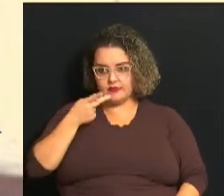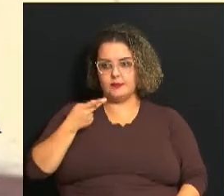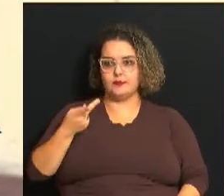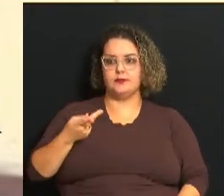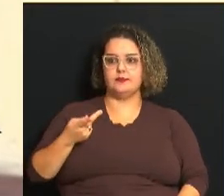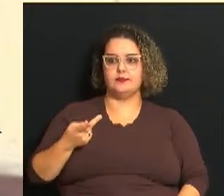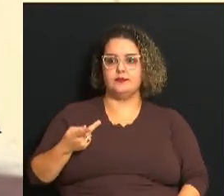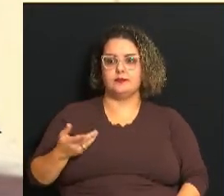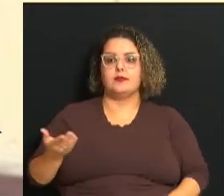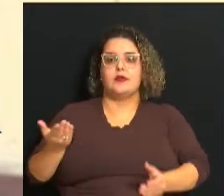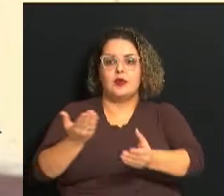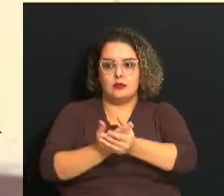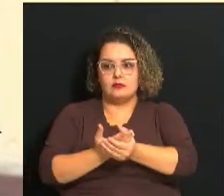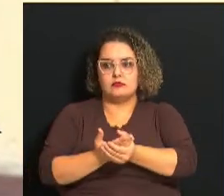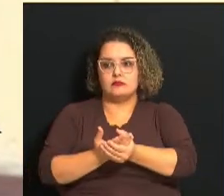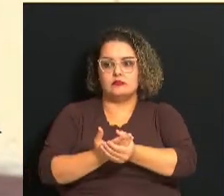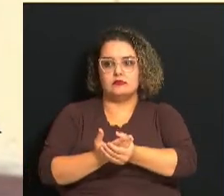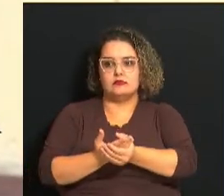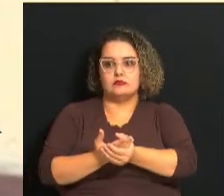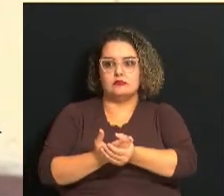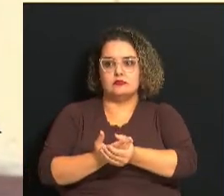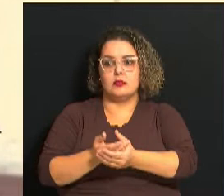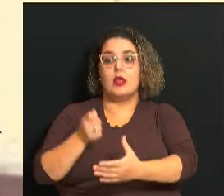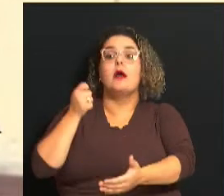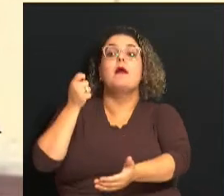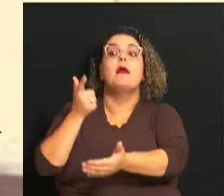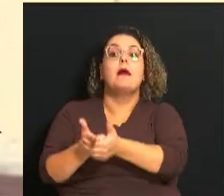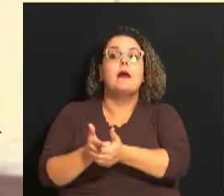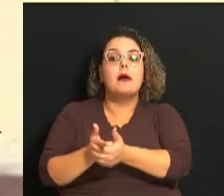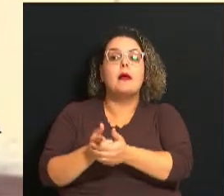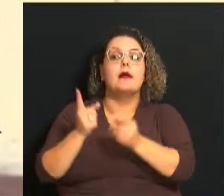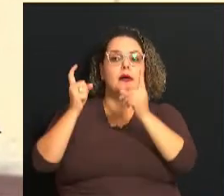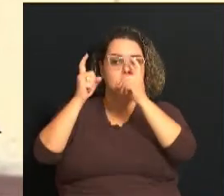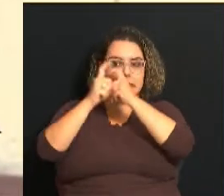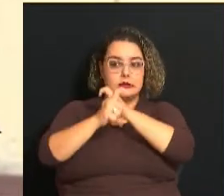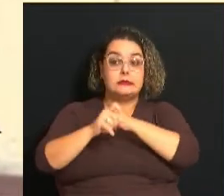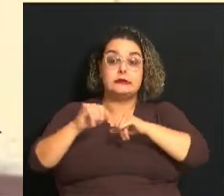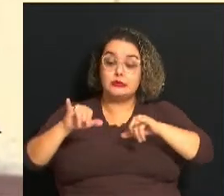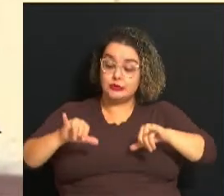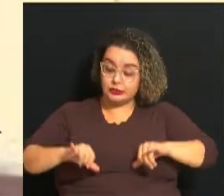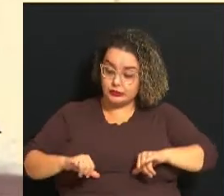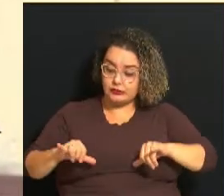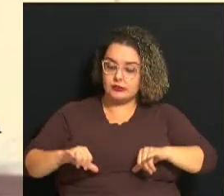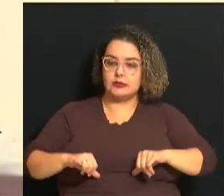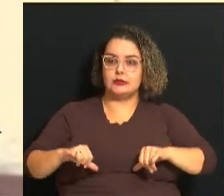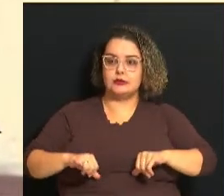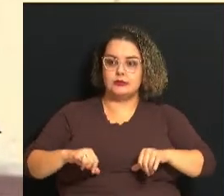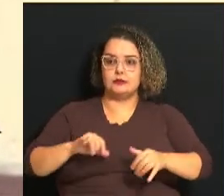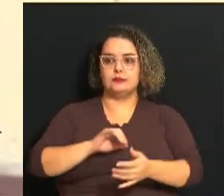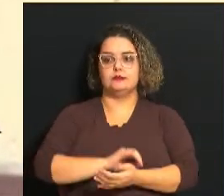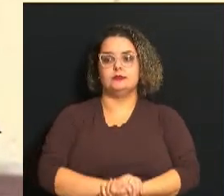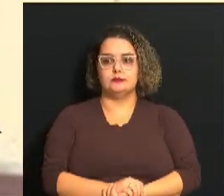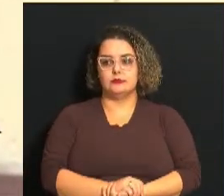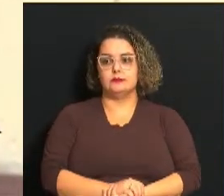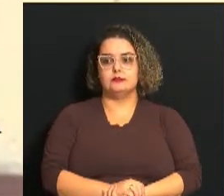recentemente inclusive apagar difícil e dolorido Oi e aí eu